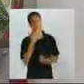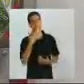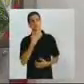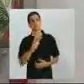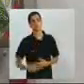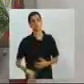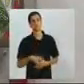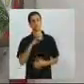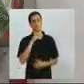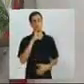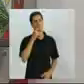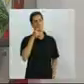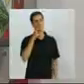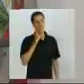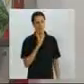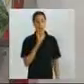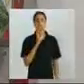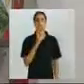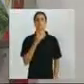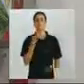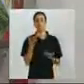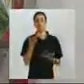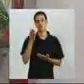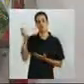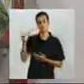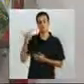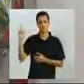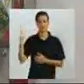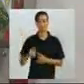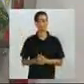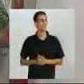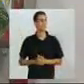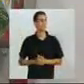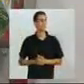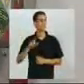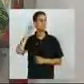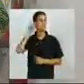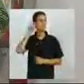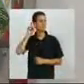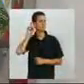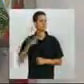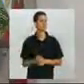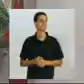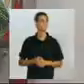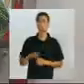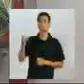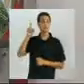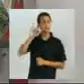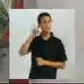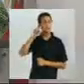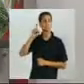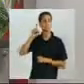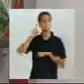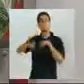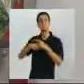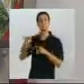vereador Inês Mantal, se o presidente permitir. Vereador, V. Exª vai ter uma parte do vereador Inês Mantal e depois V. Exª vai